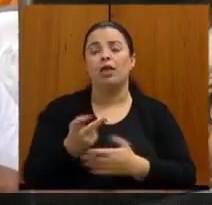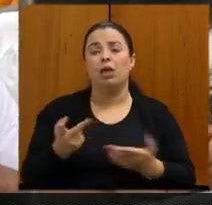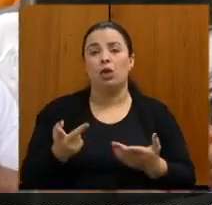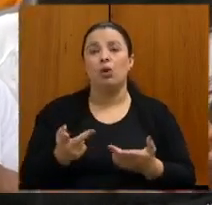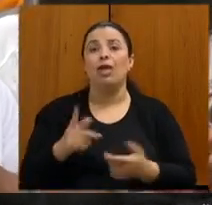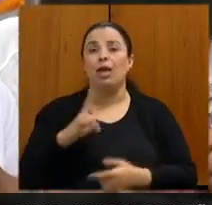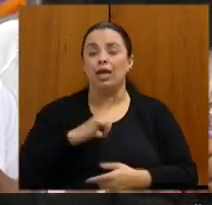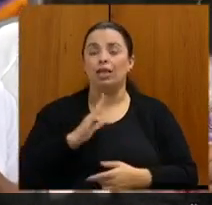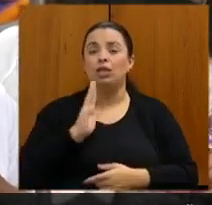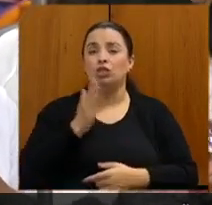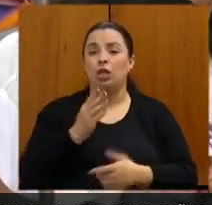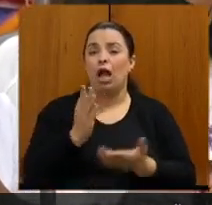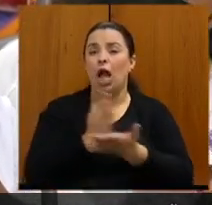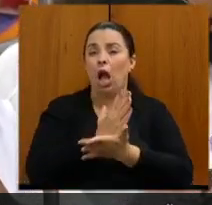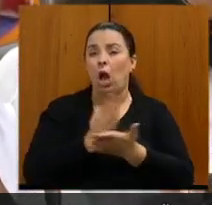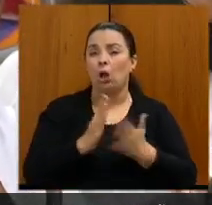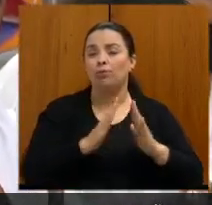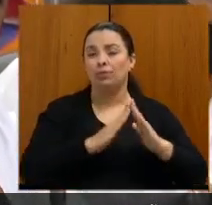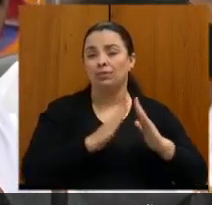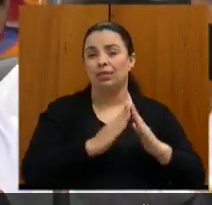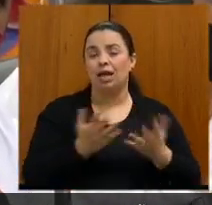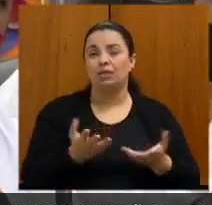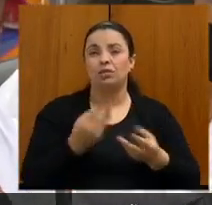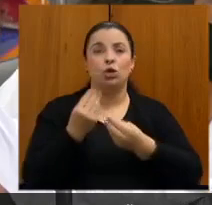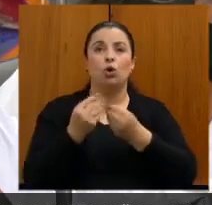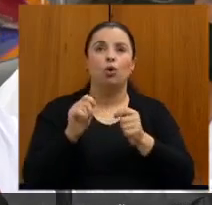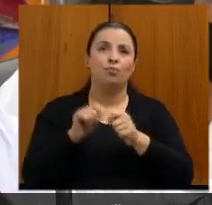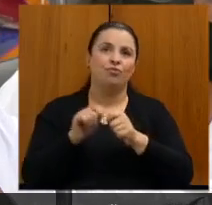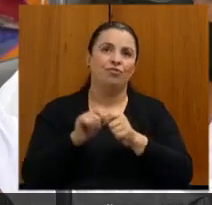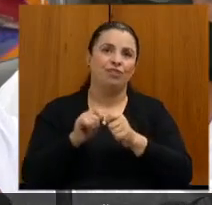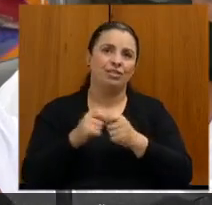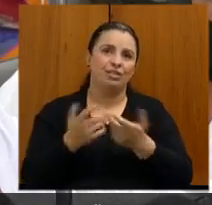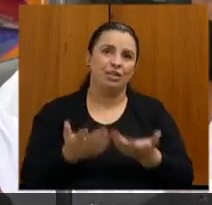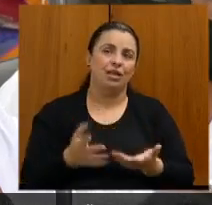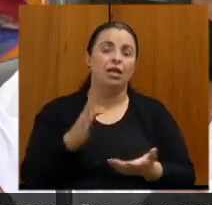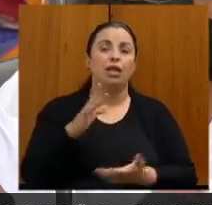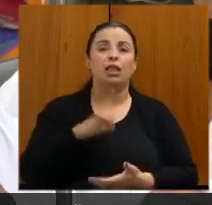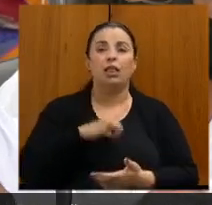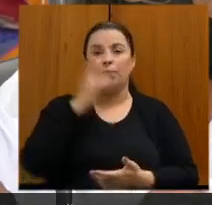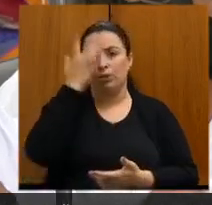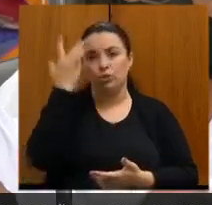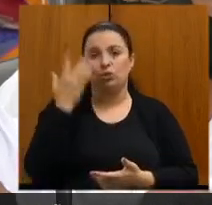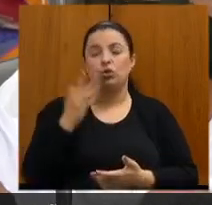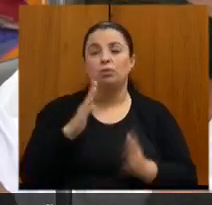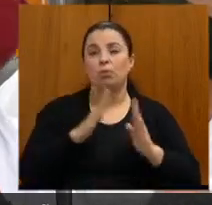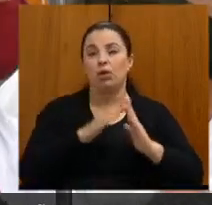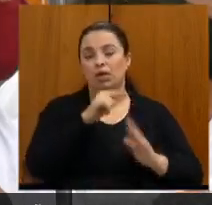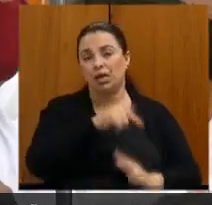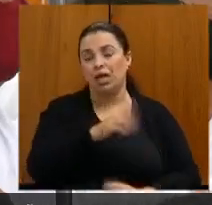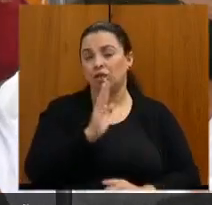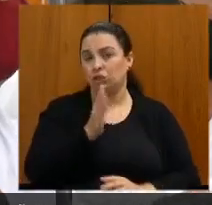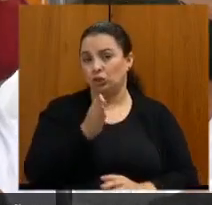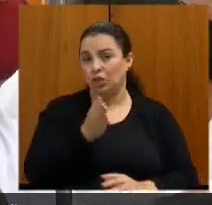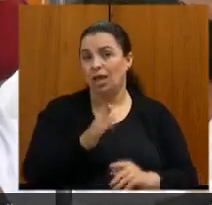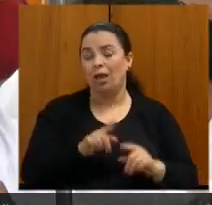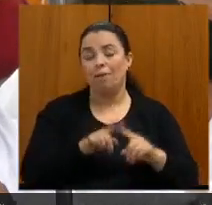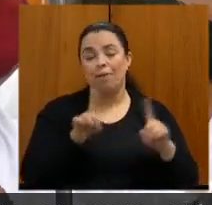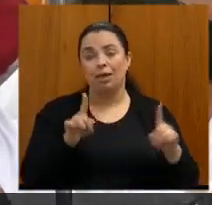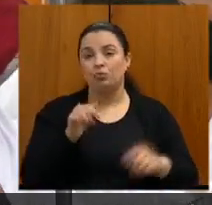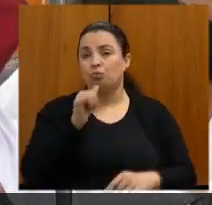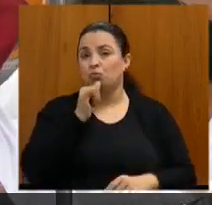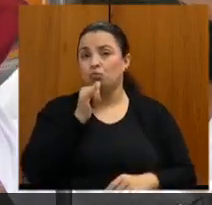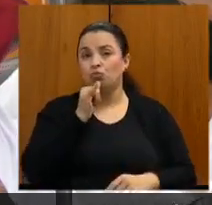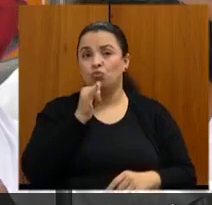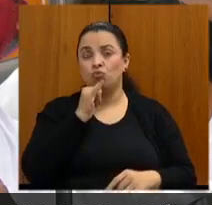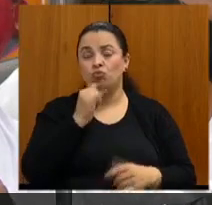naquele terreno Então o que fazer isso é um pessoas que estão morando lá sim e que ainda não tem do estado